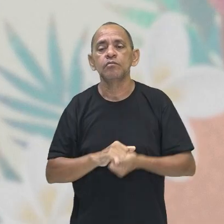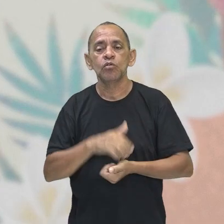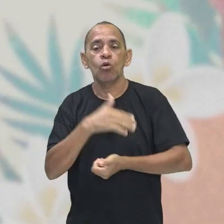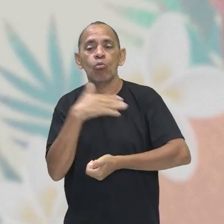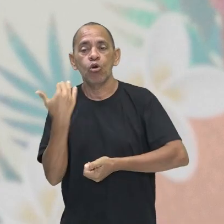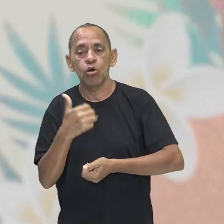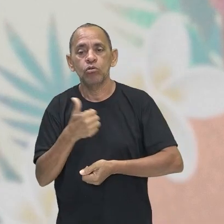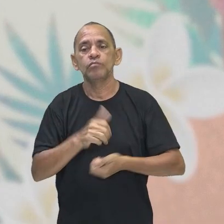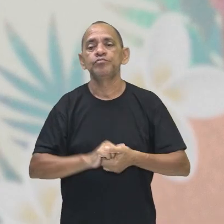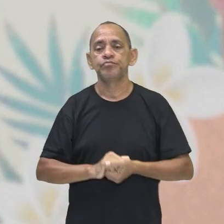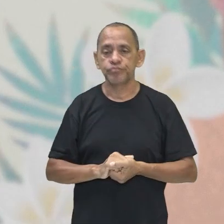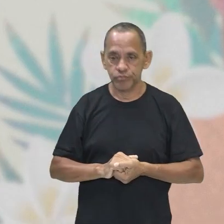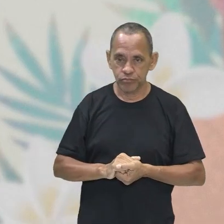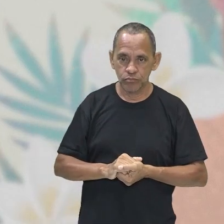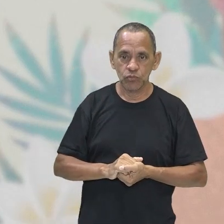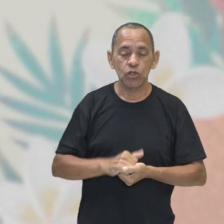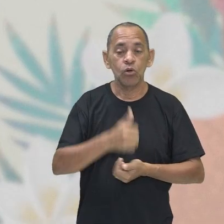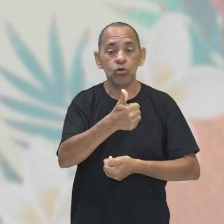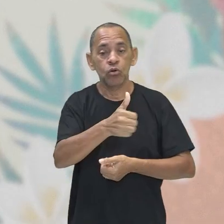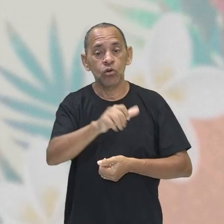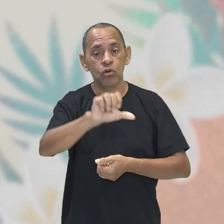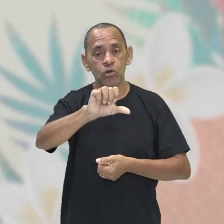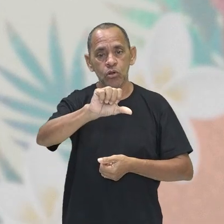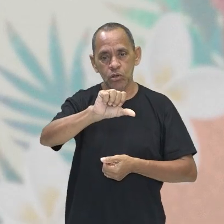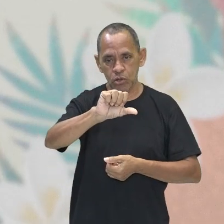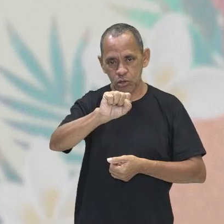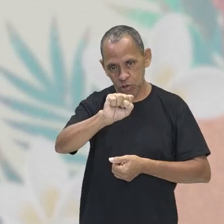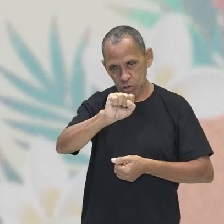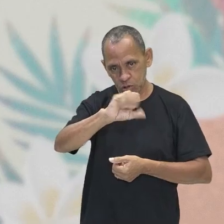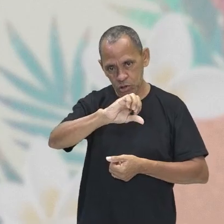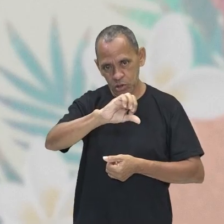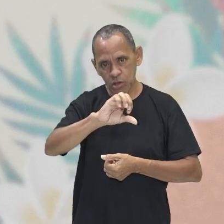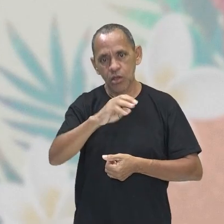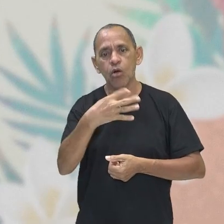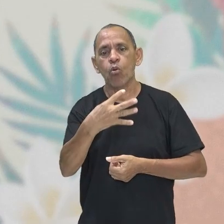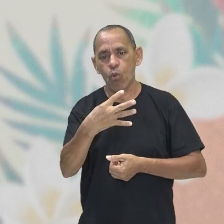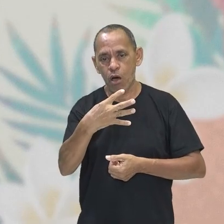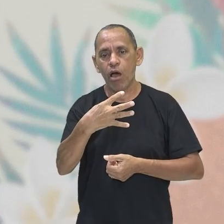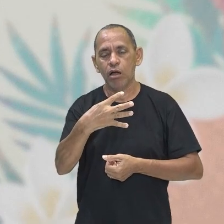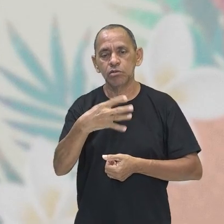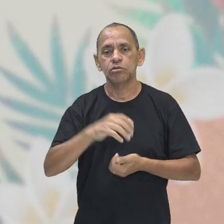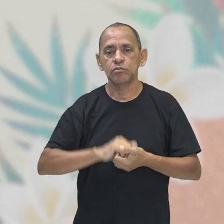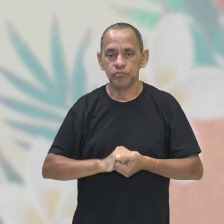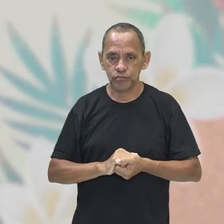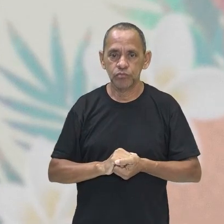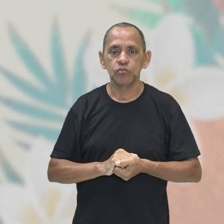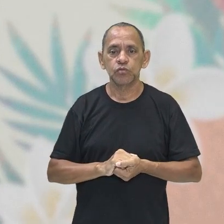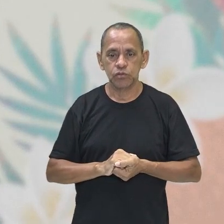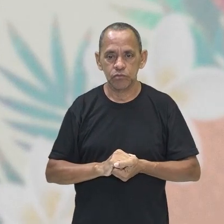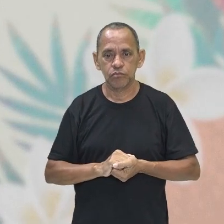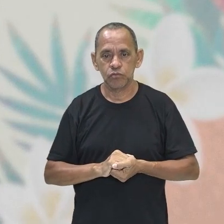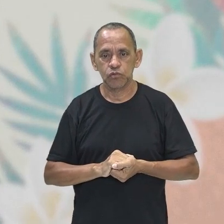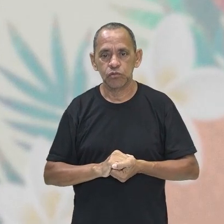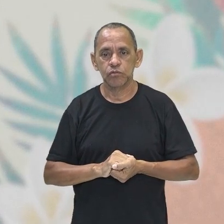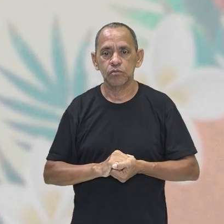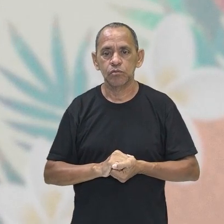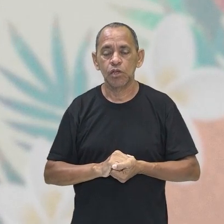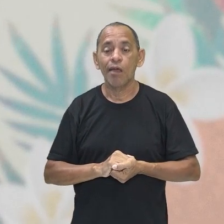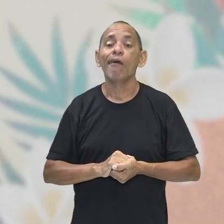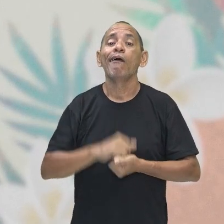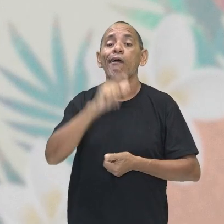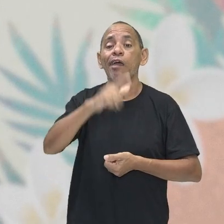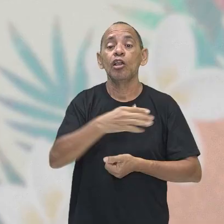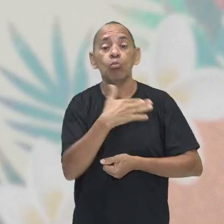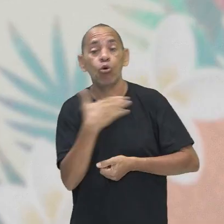de 1994, em Nova York, vítima de uma parada cardíaca enquanto lutava contra um câncer.